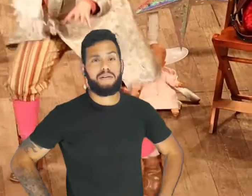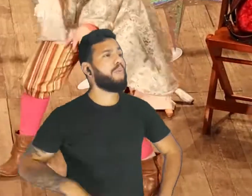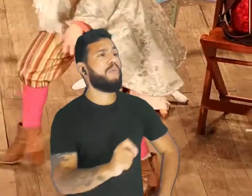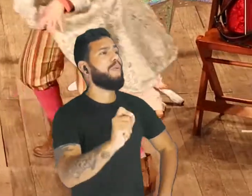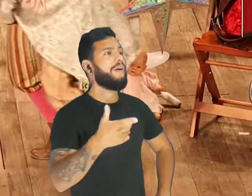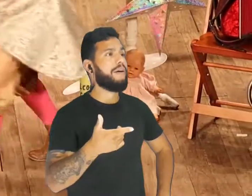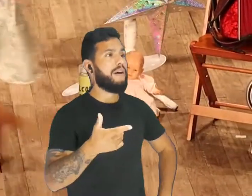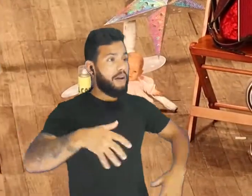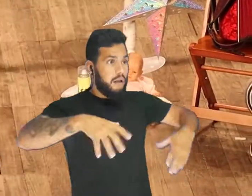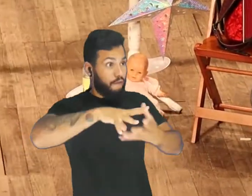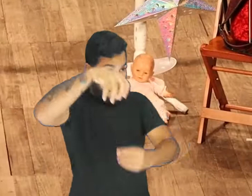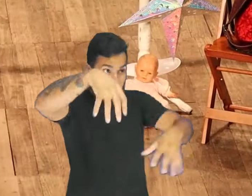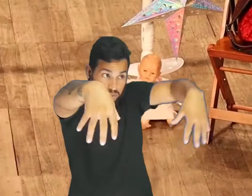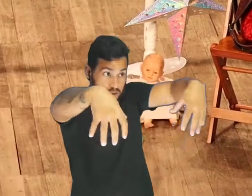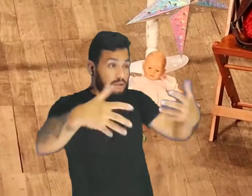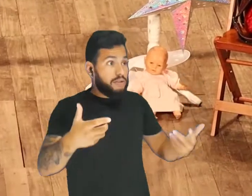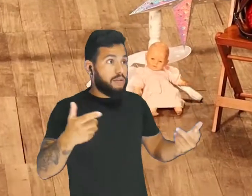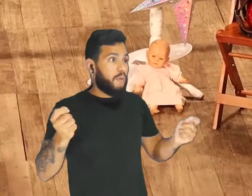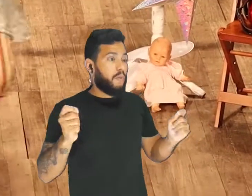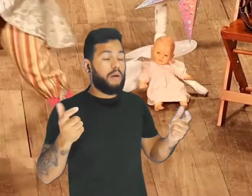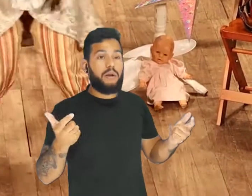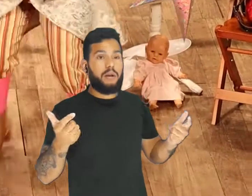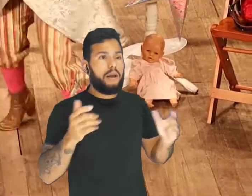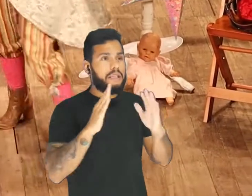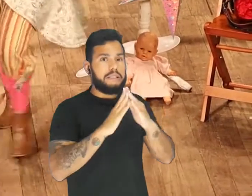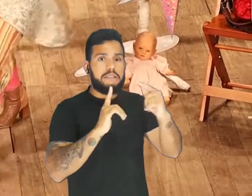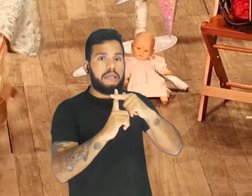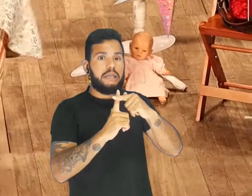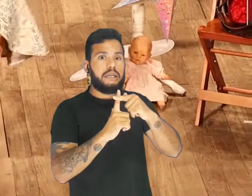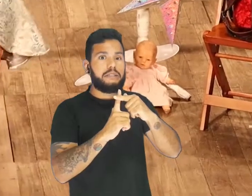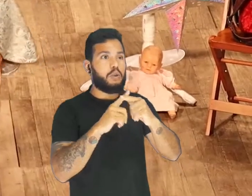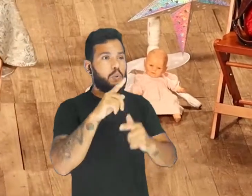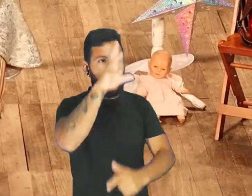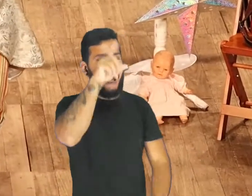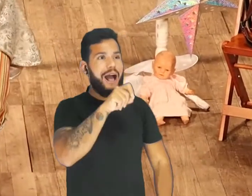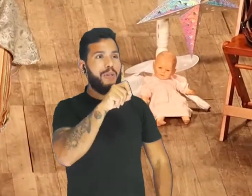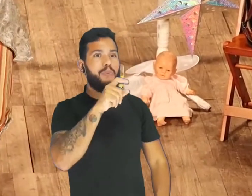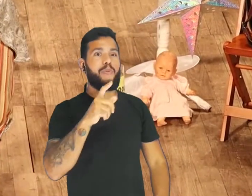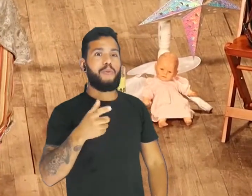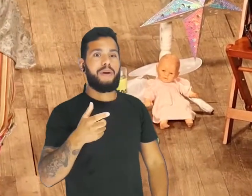Aí ela é péssima. Ela é péssima. Que isso? Fantasma.